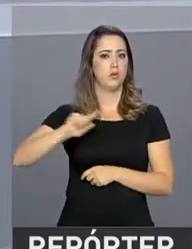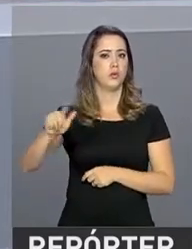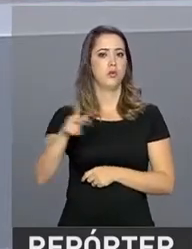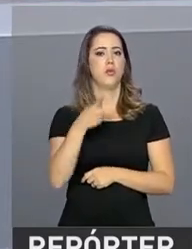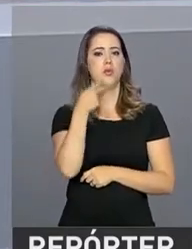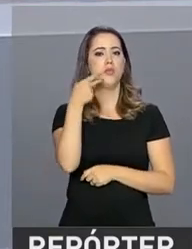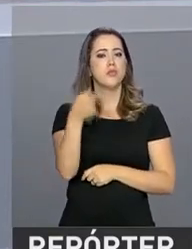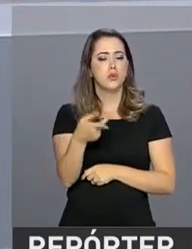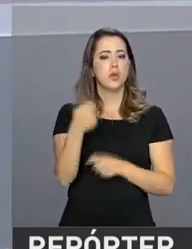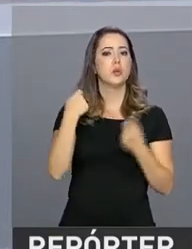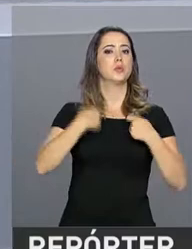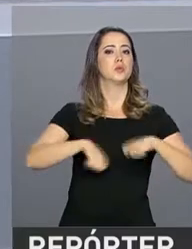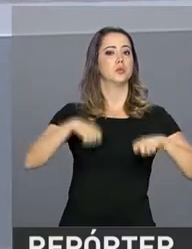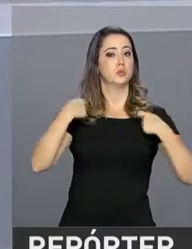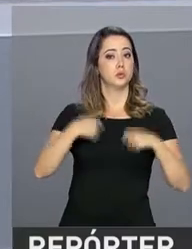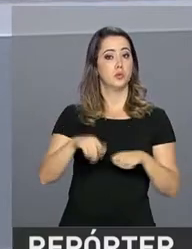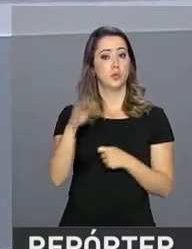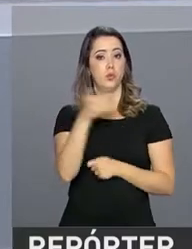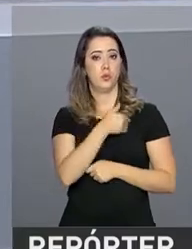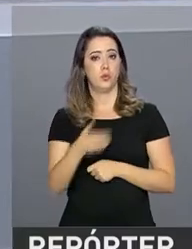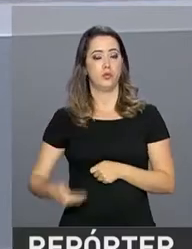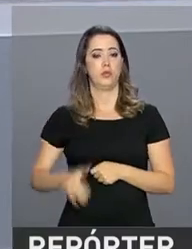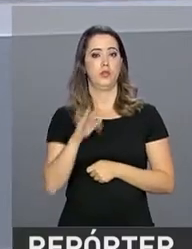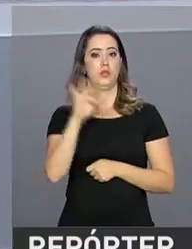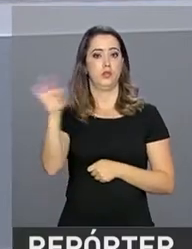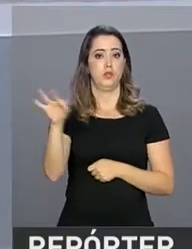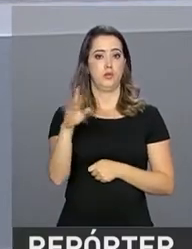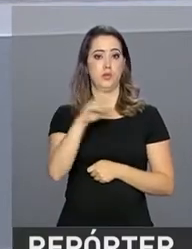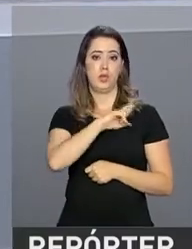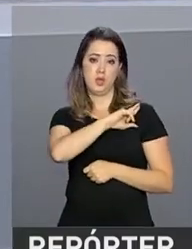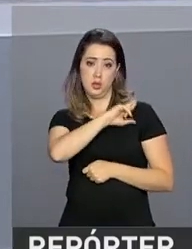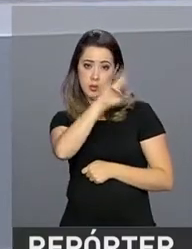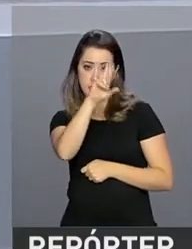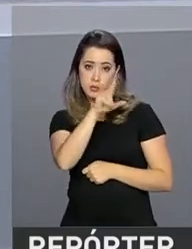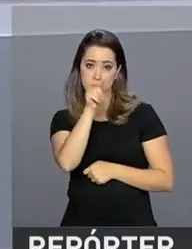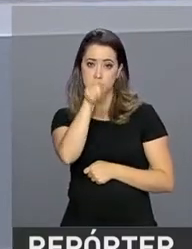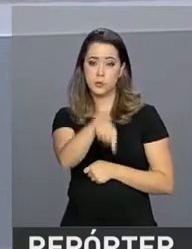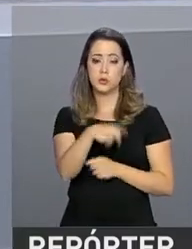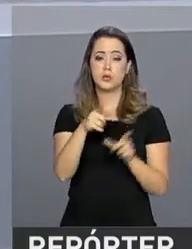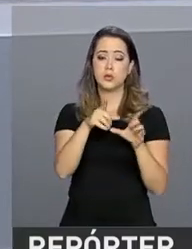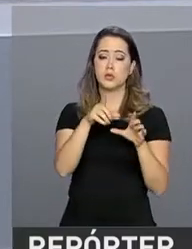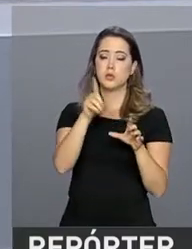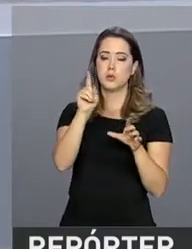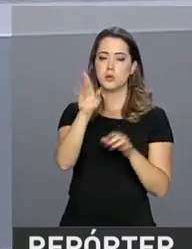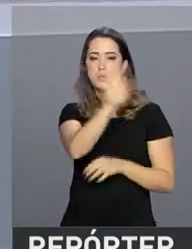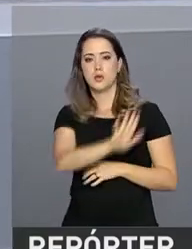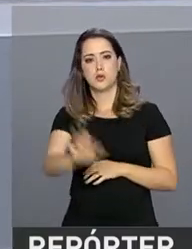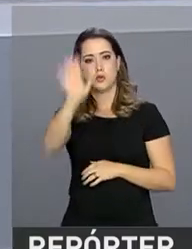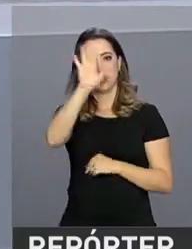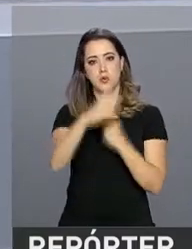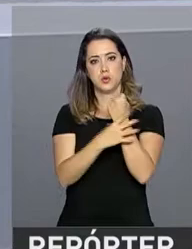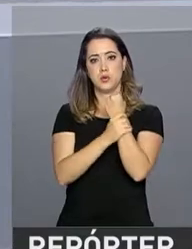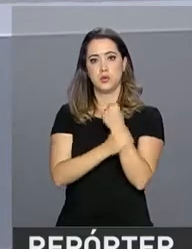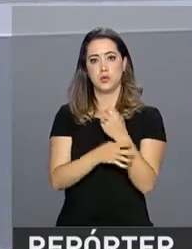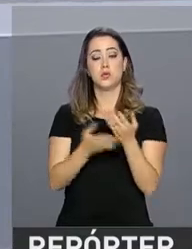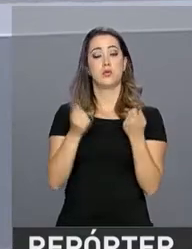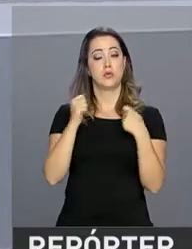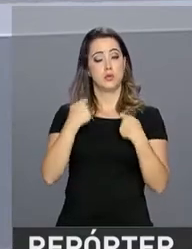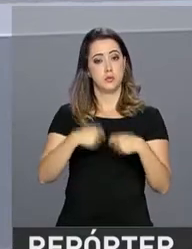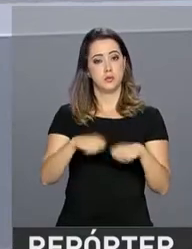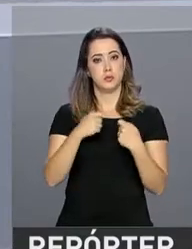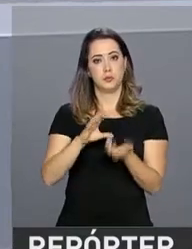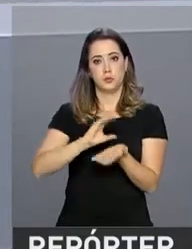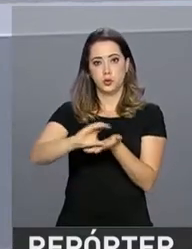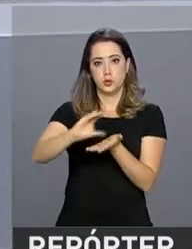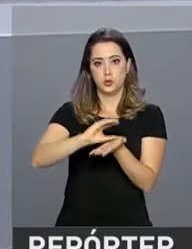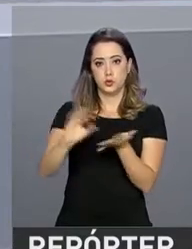defendeu a necessidade da união tomar para si a responsabilidade sobre a segurança garantindo que os investimentos sejam